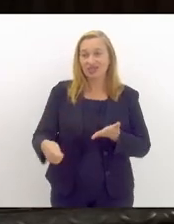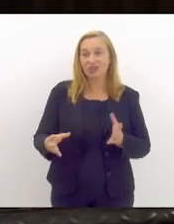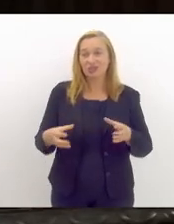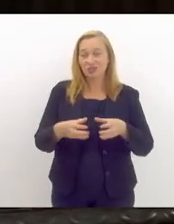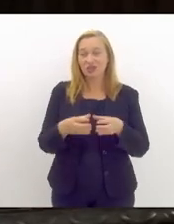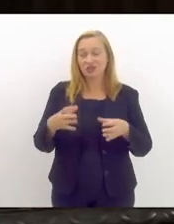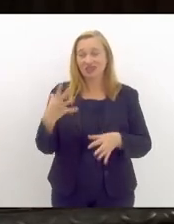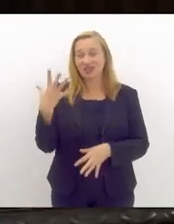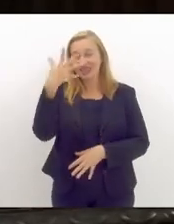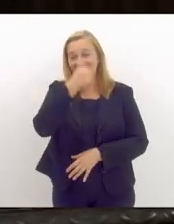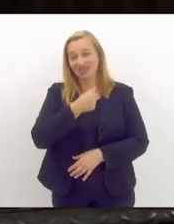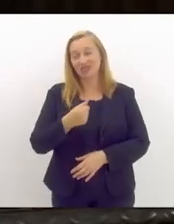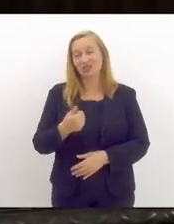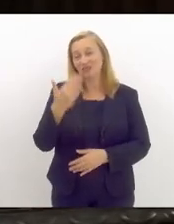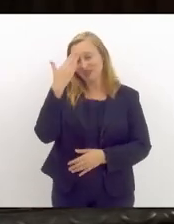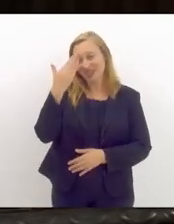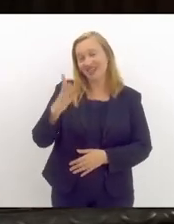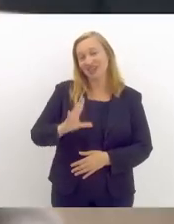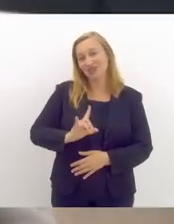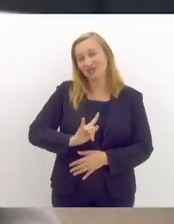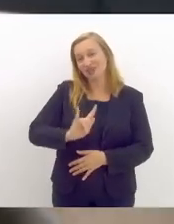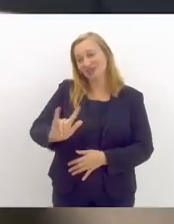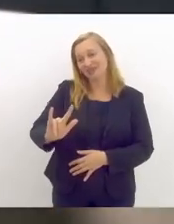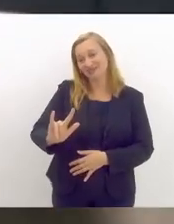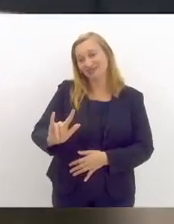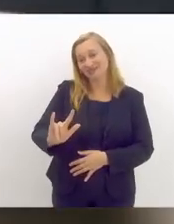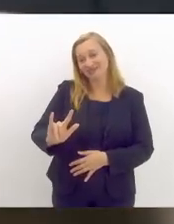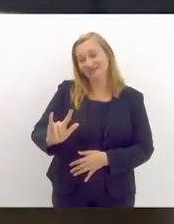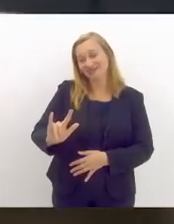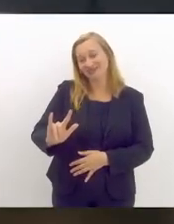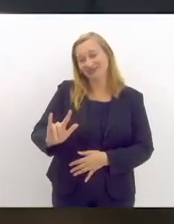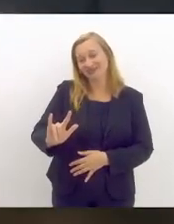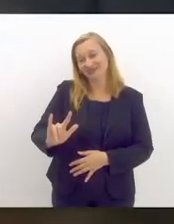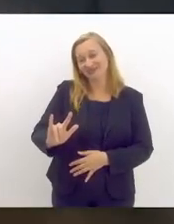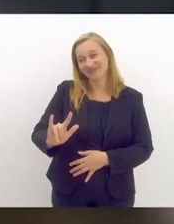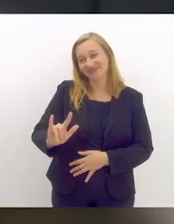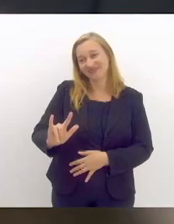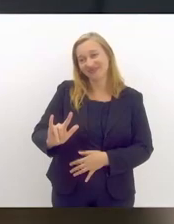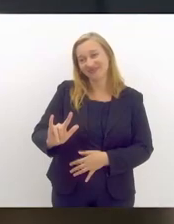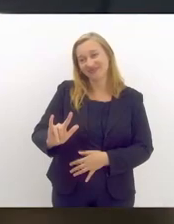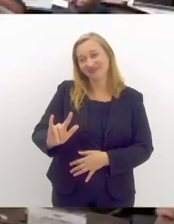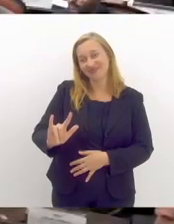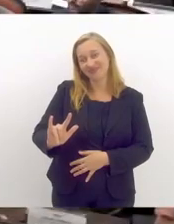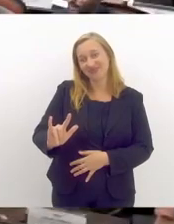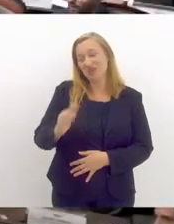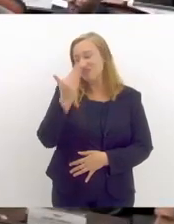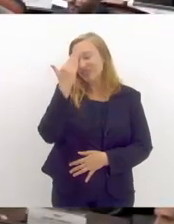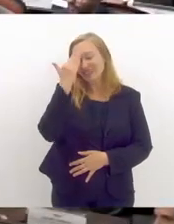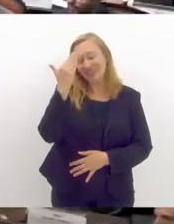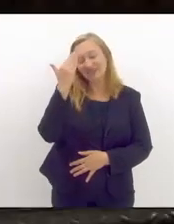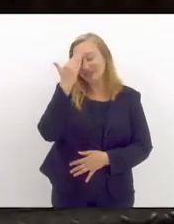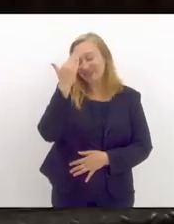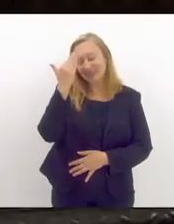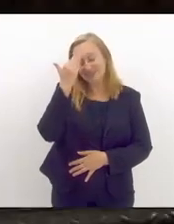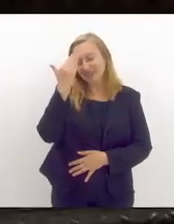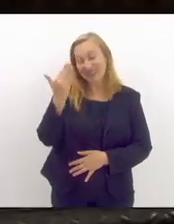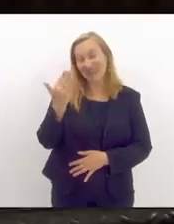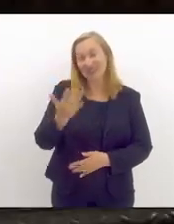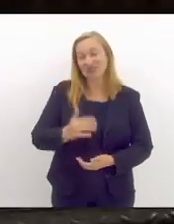Muito obrigado. Sabe que eu te amo. Então, meu muito obrigado. Quero